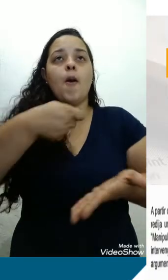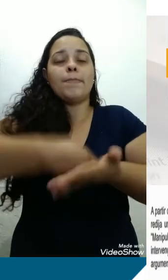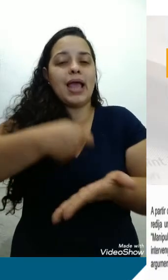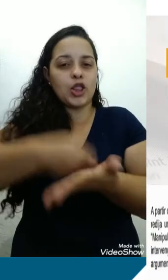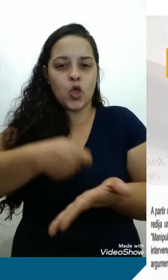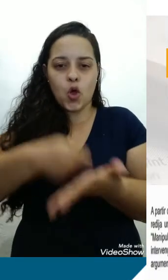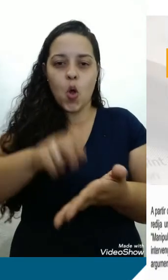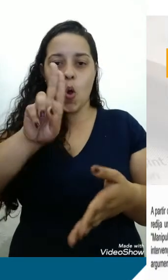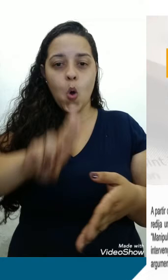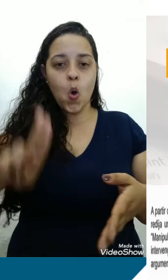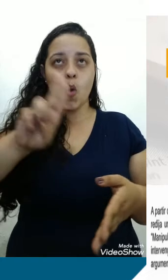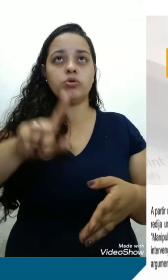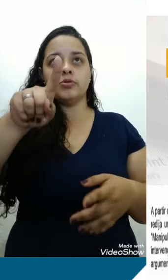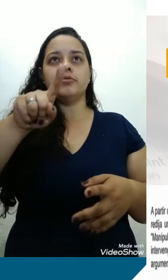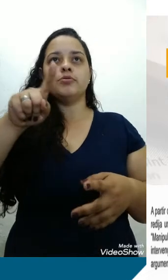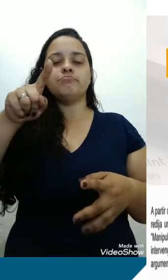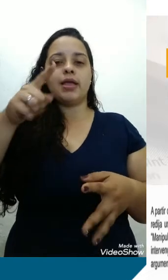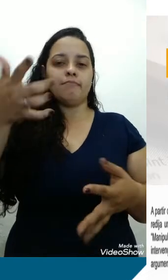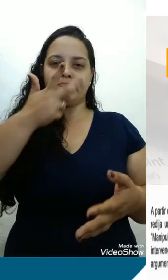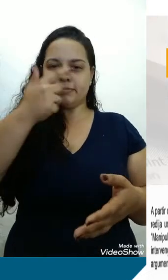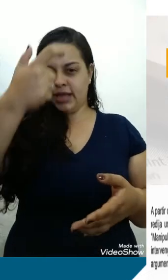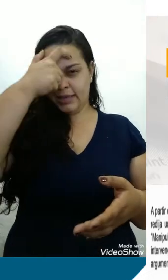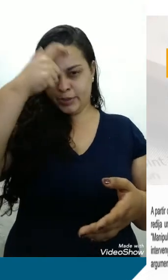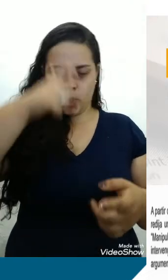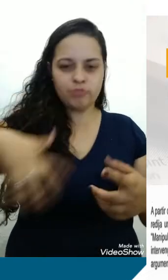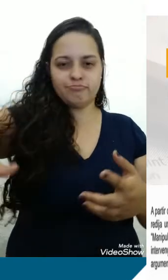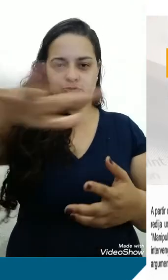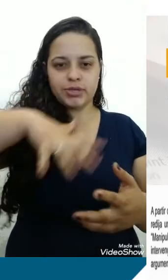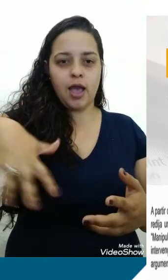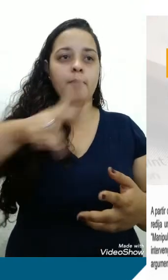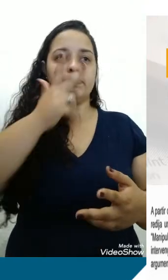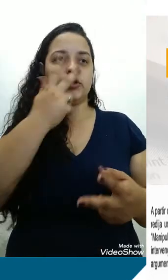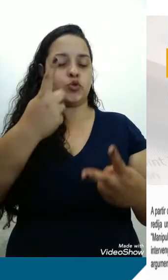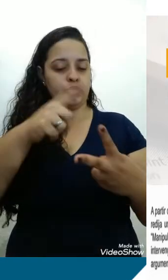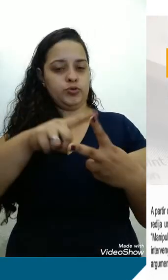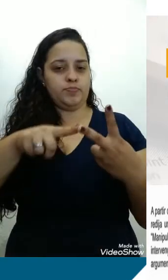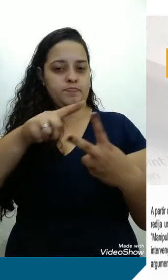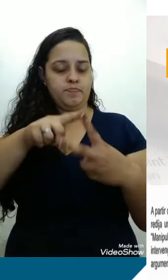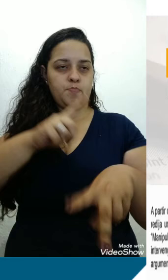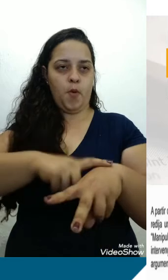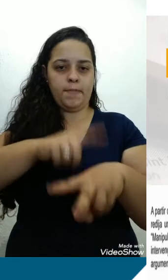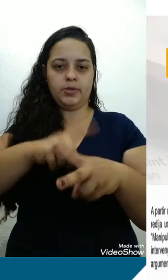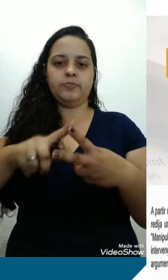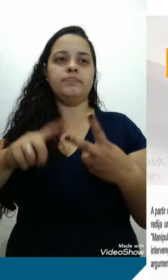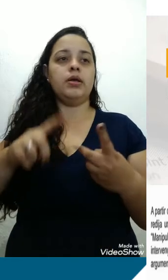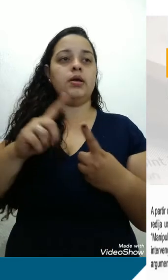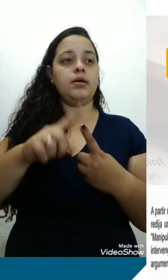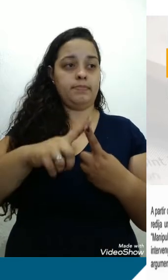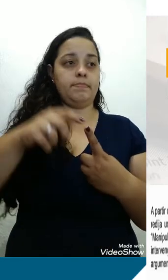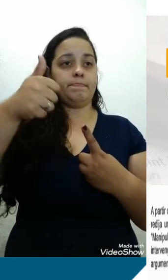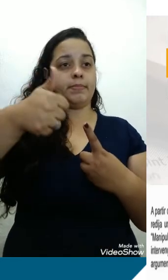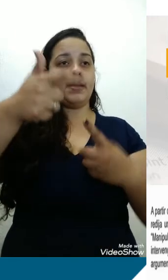A obrigatoriedade do uso do repertório sociocultural na sua redação do Enem aparece em 2 momentos e eu trouxe eles destacados para você